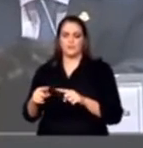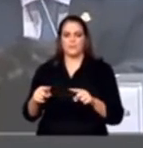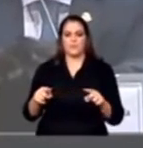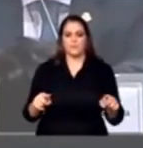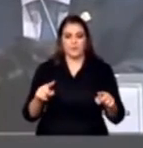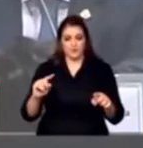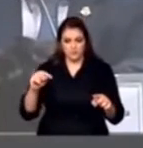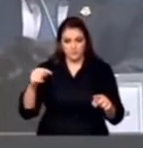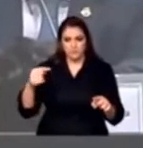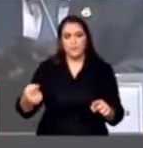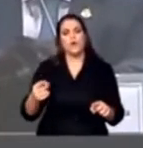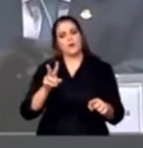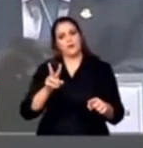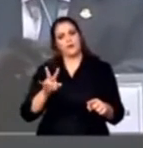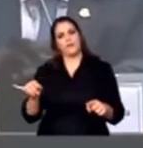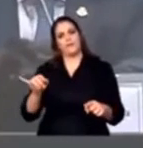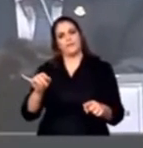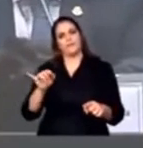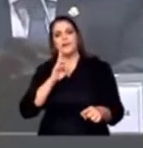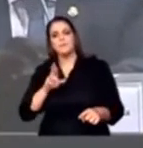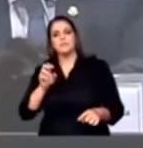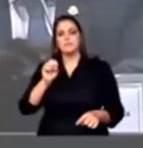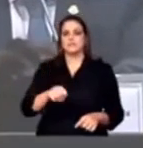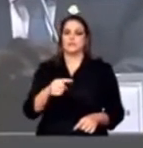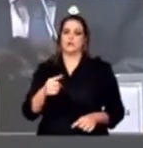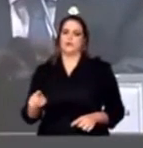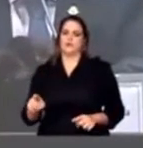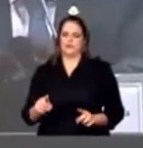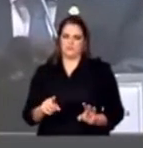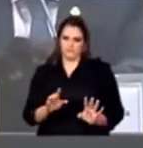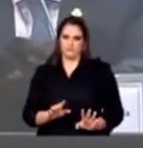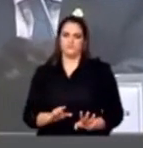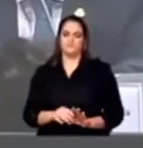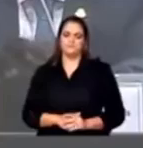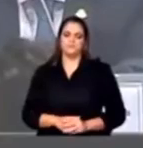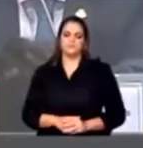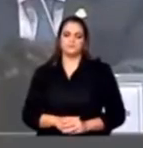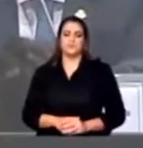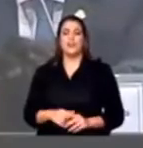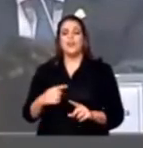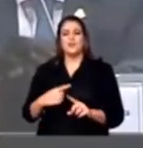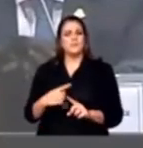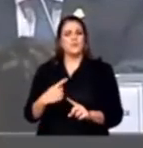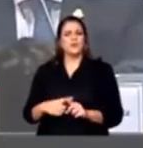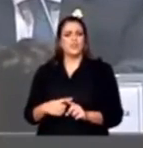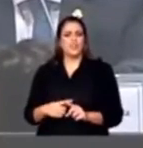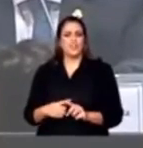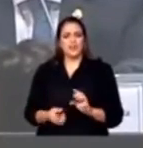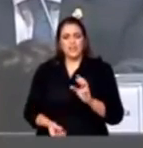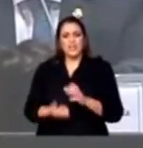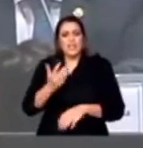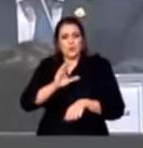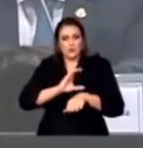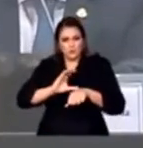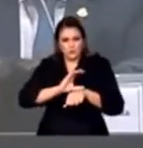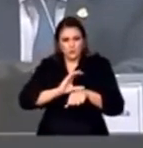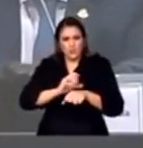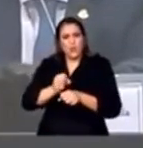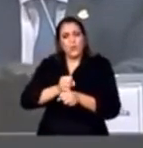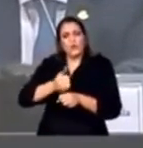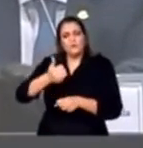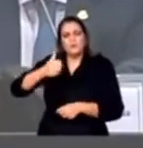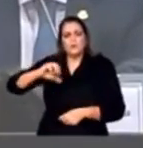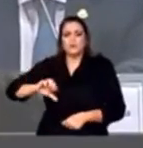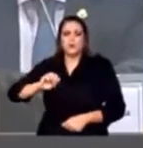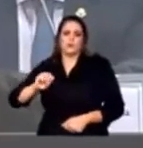seguir. Se, porventura, foi uma decisão do Constituinte Federal de 1988 incluir um